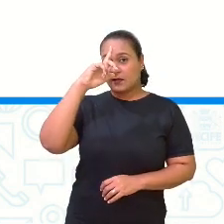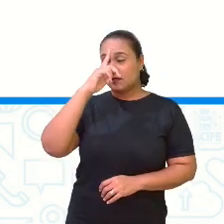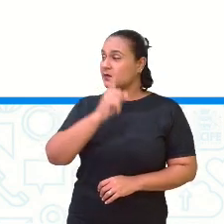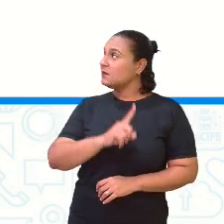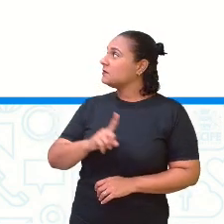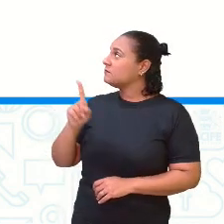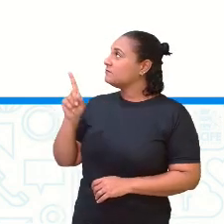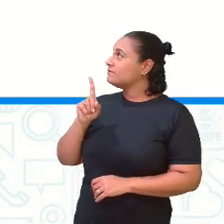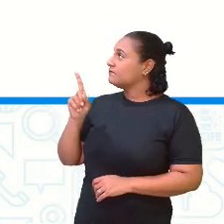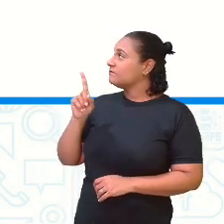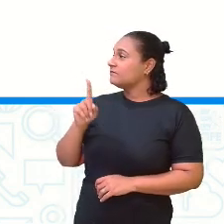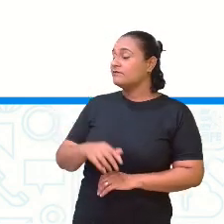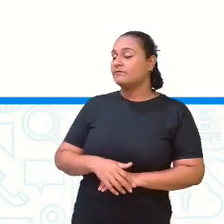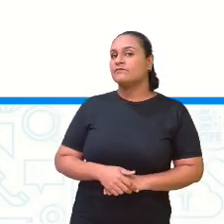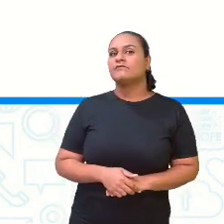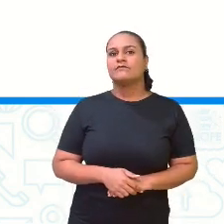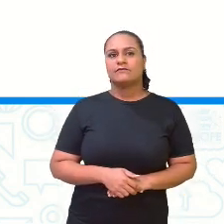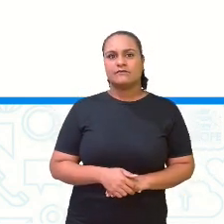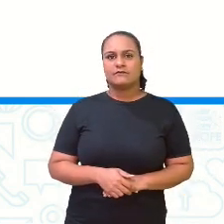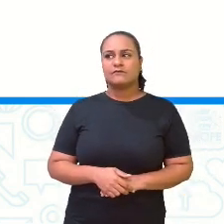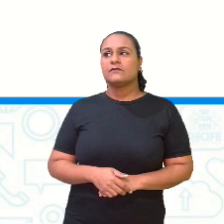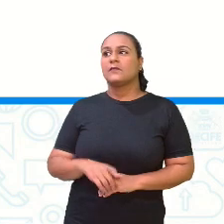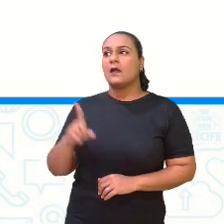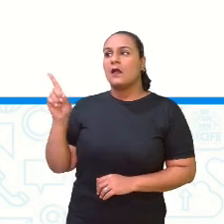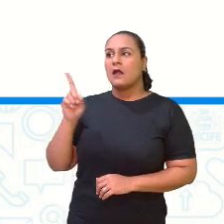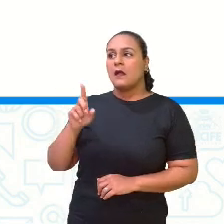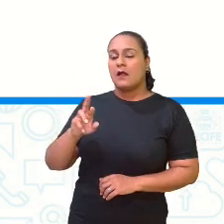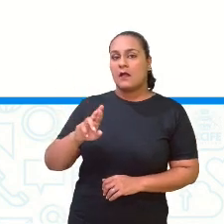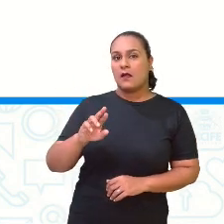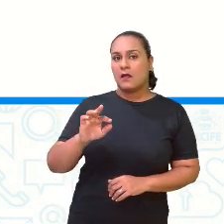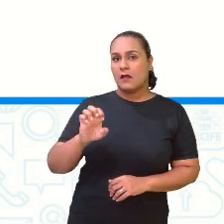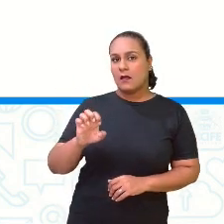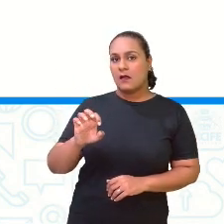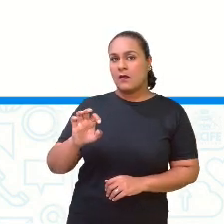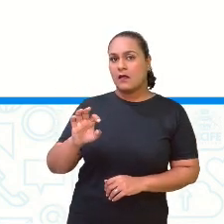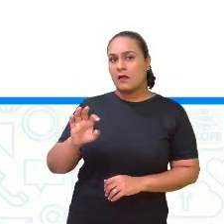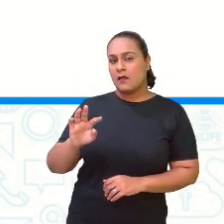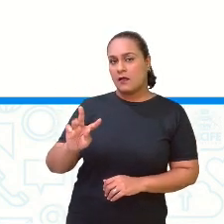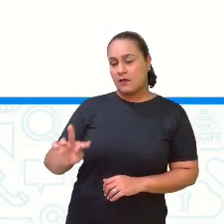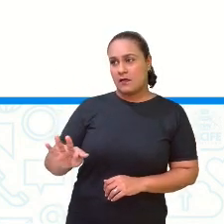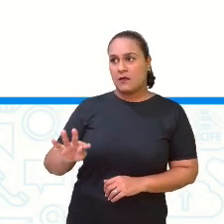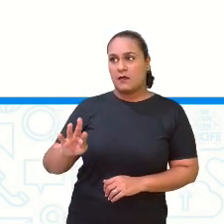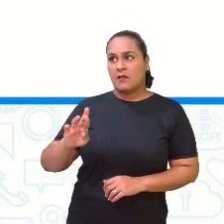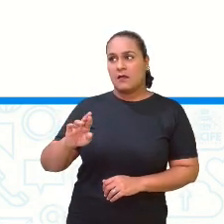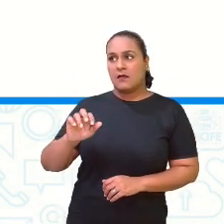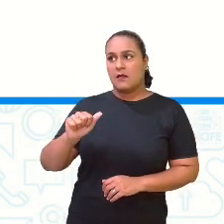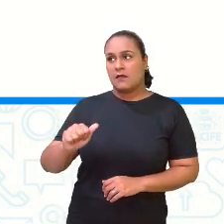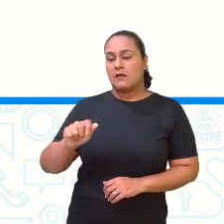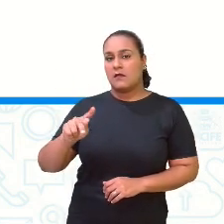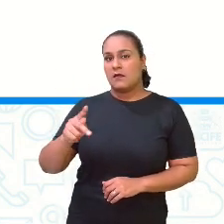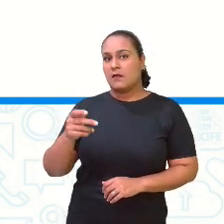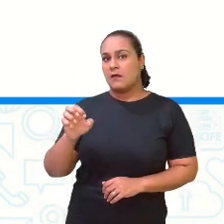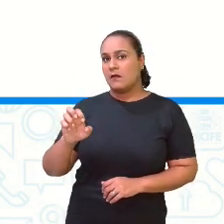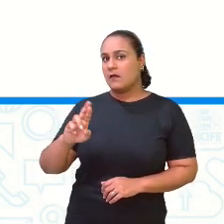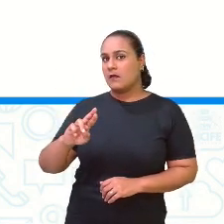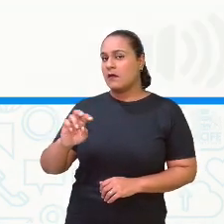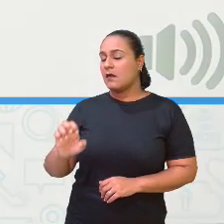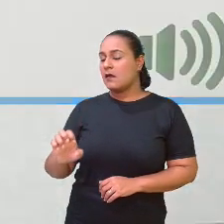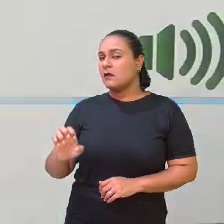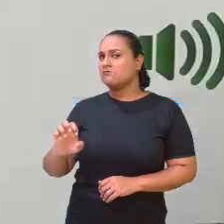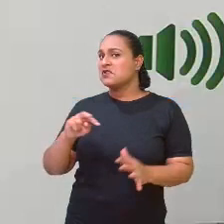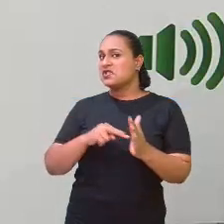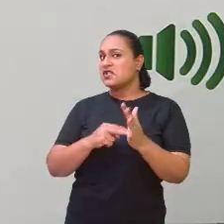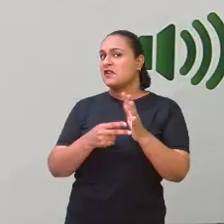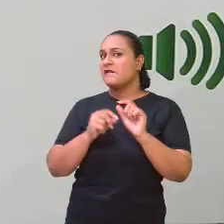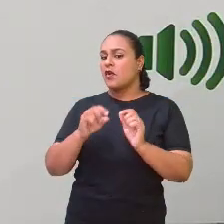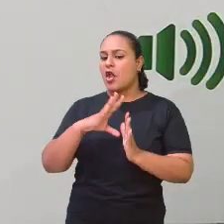entre nós, né? Retrahere, que significa copiar. Então, em que